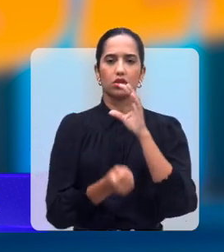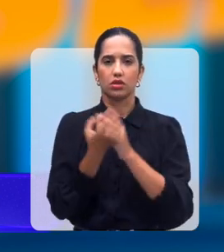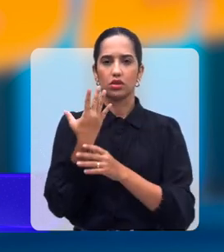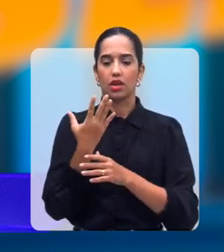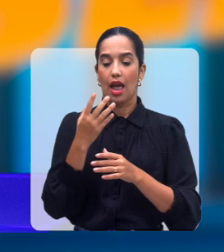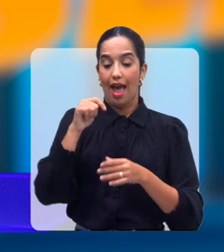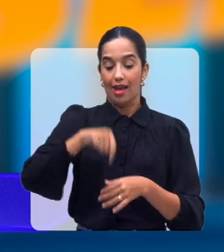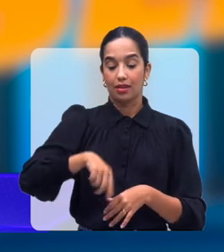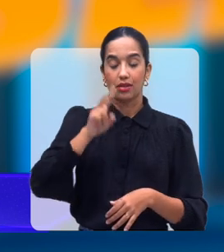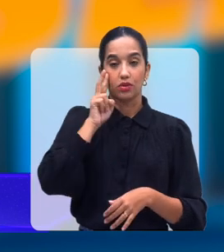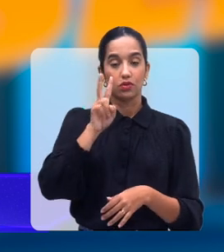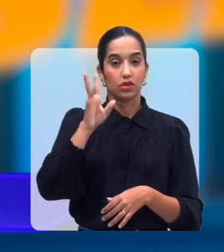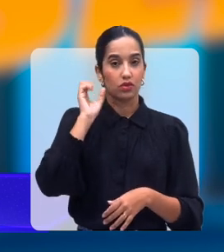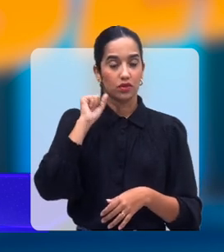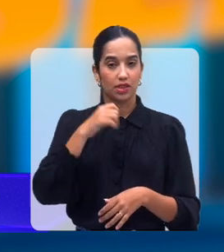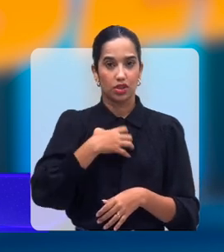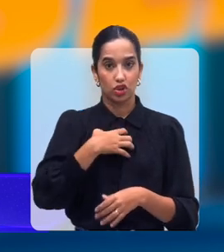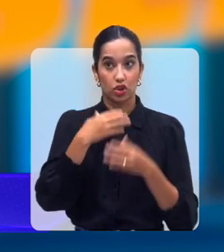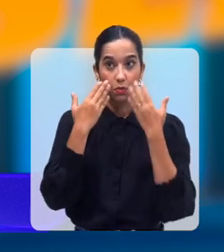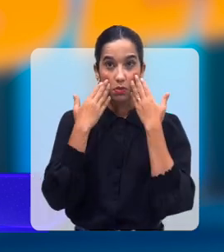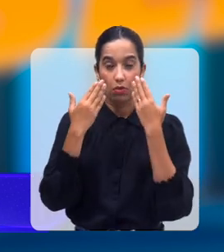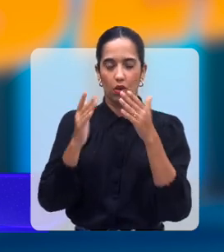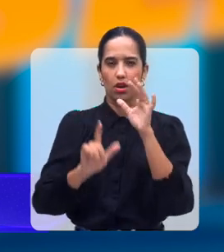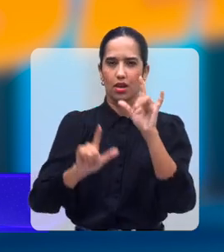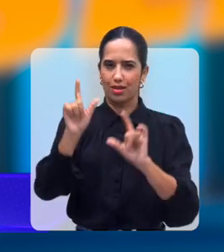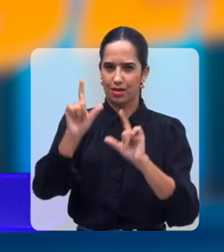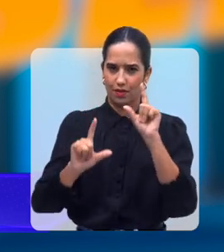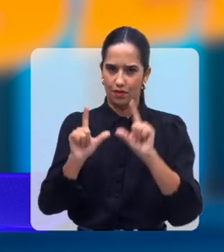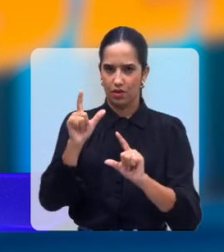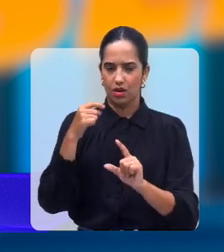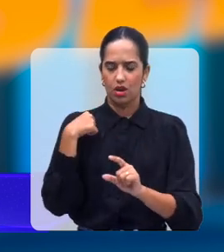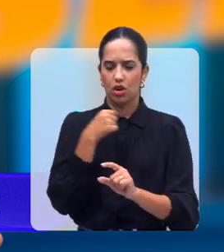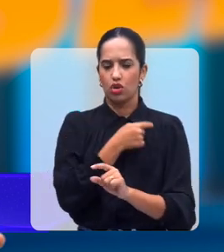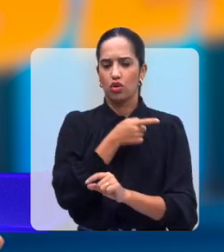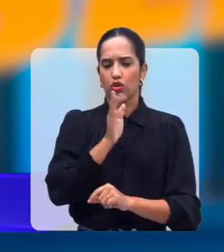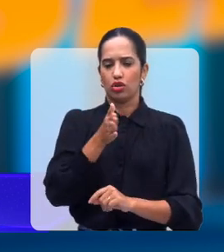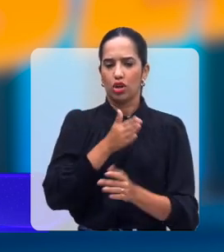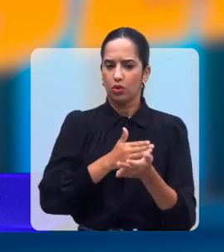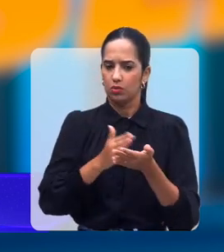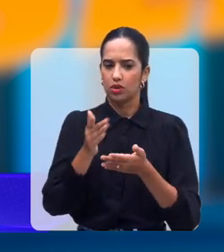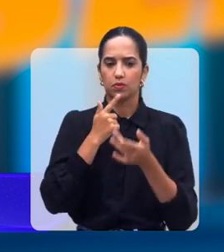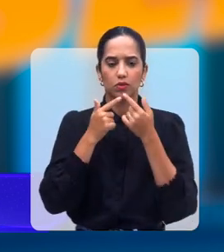um ver, ouvir, sentir para a televisão, Chico, e que a gente começa a